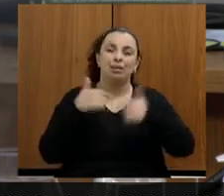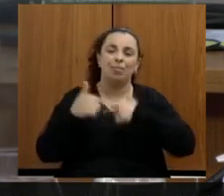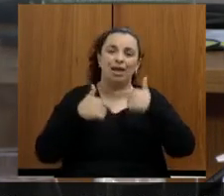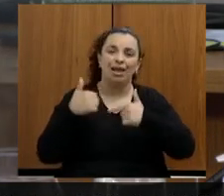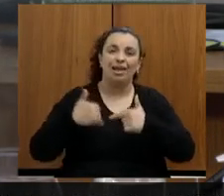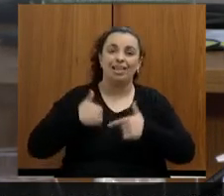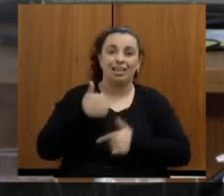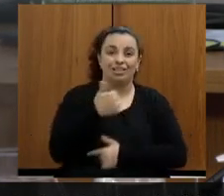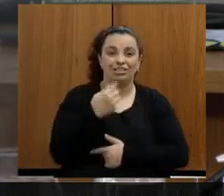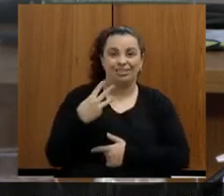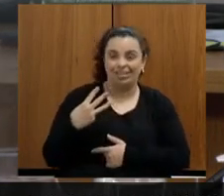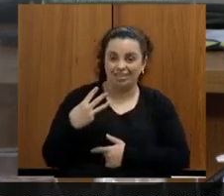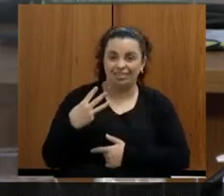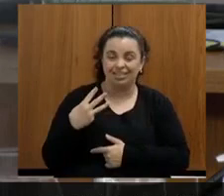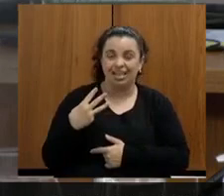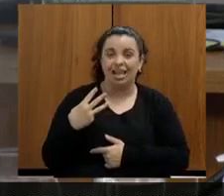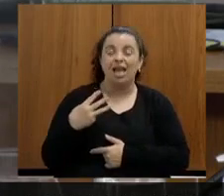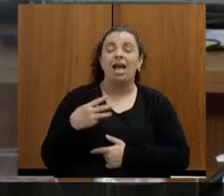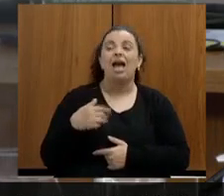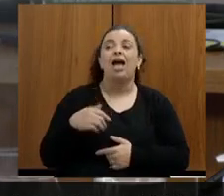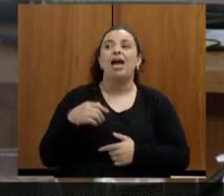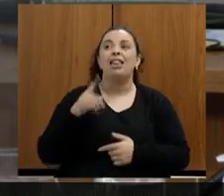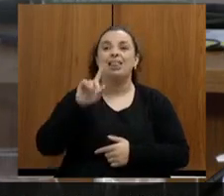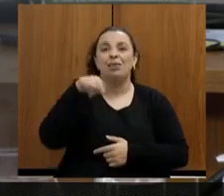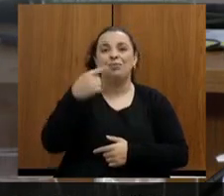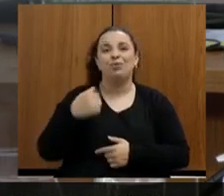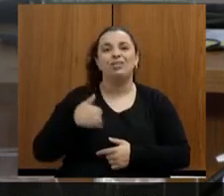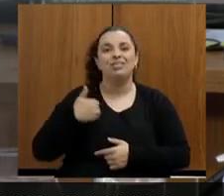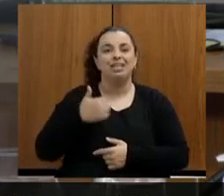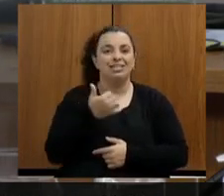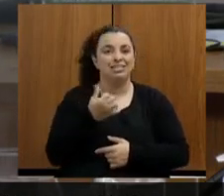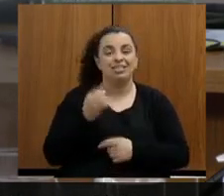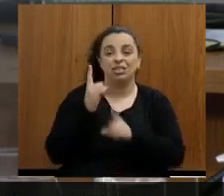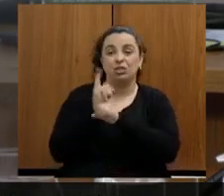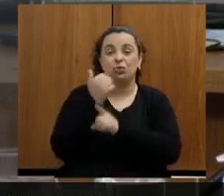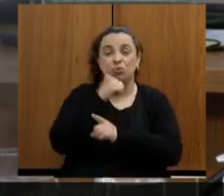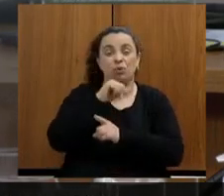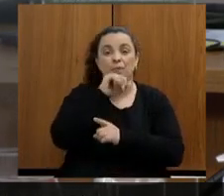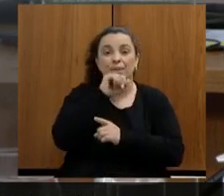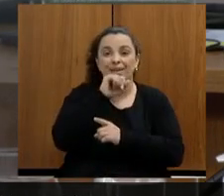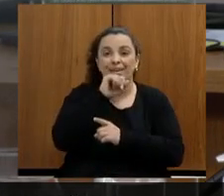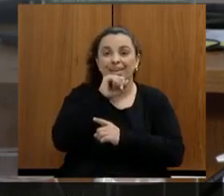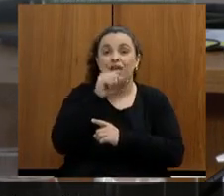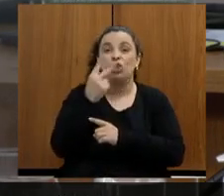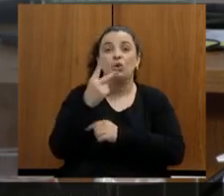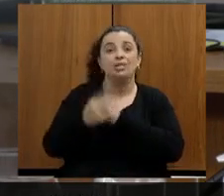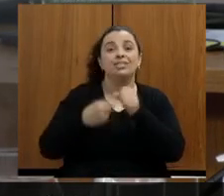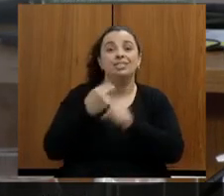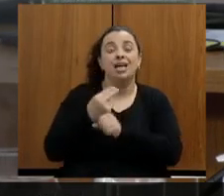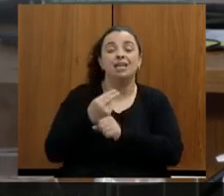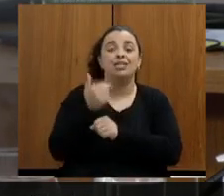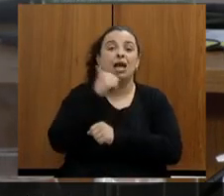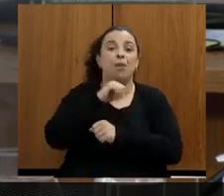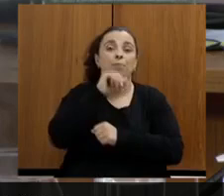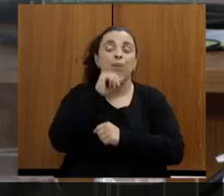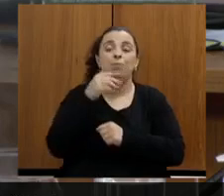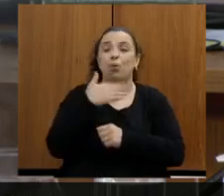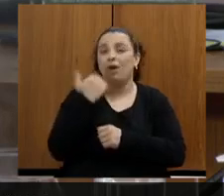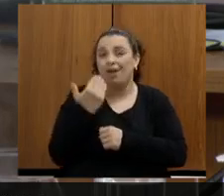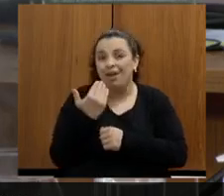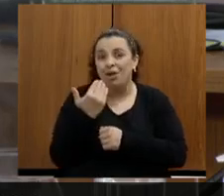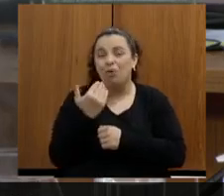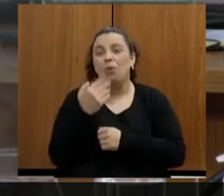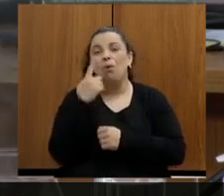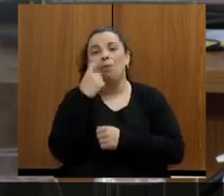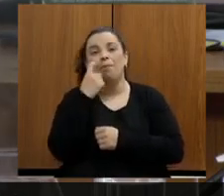22 anos depois a mãe morreu o pai morreu e aí era jogador de